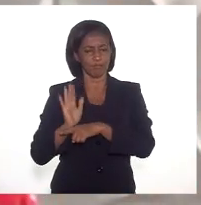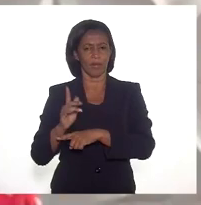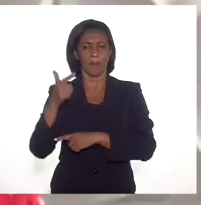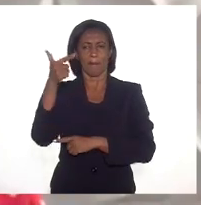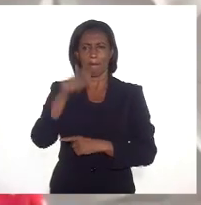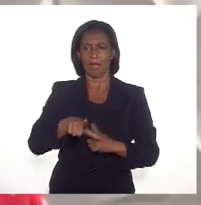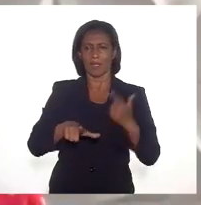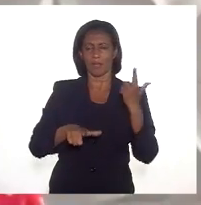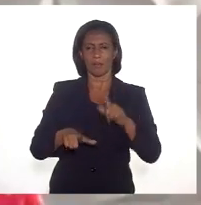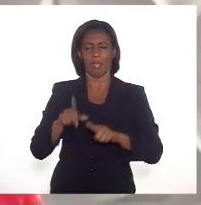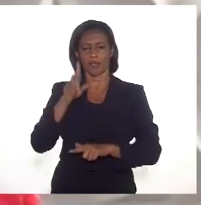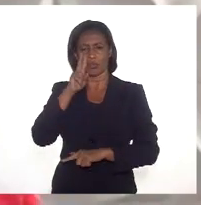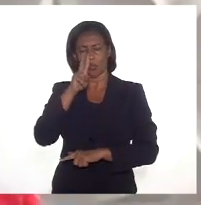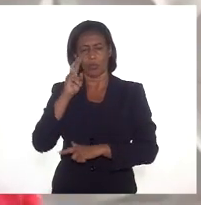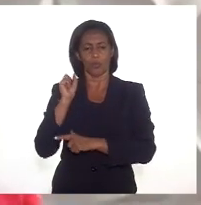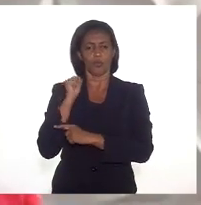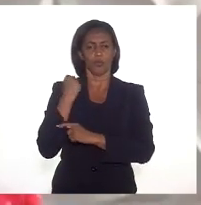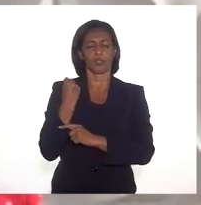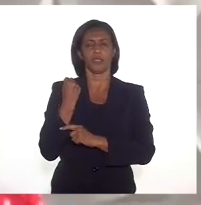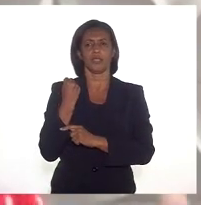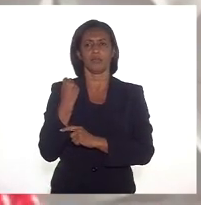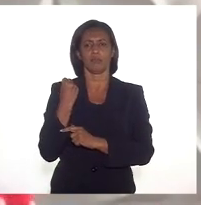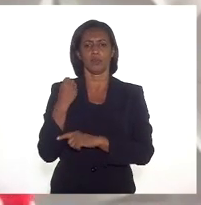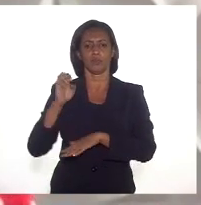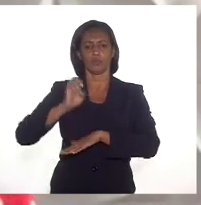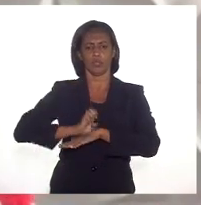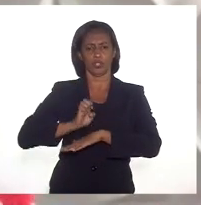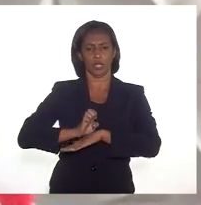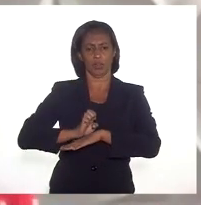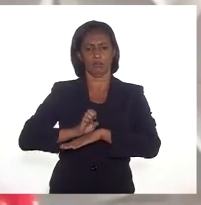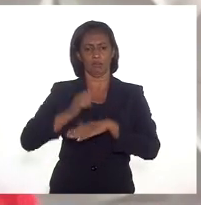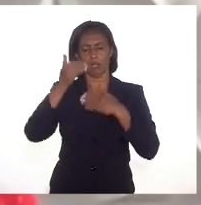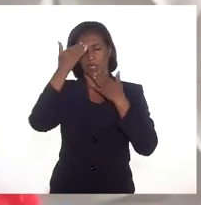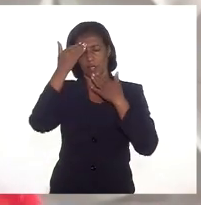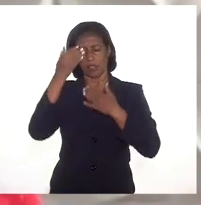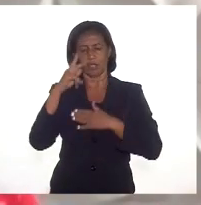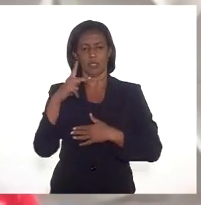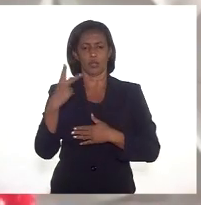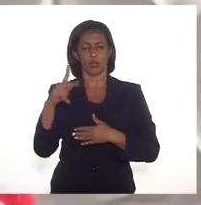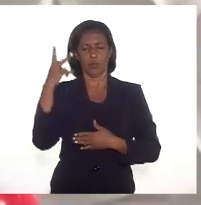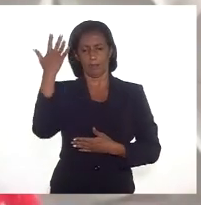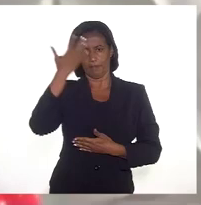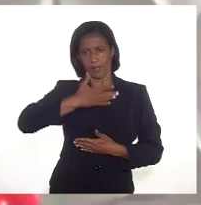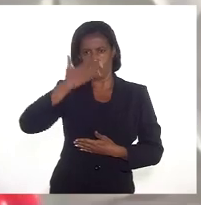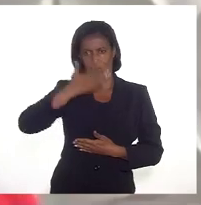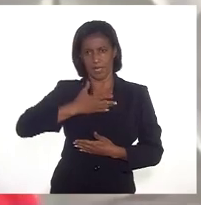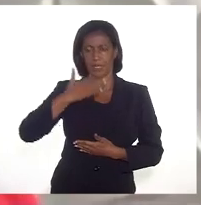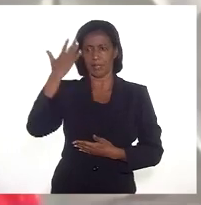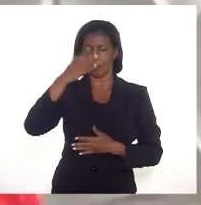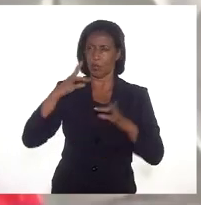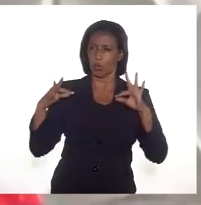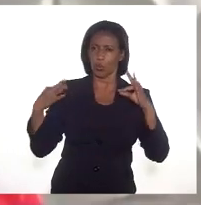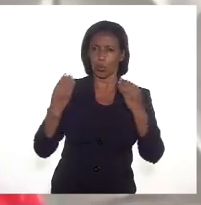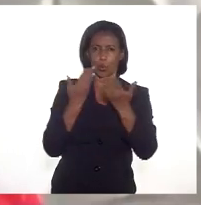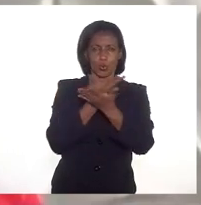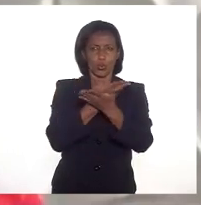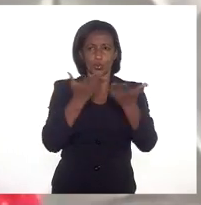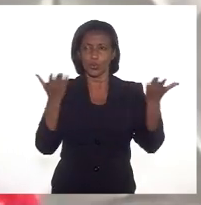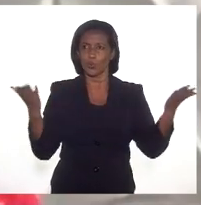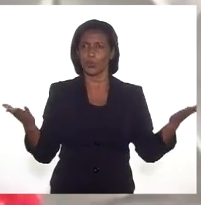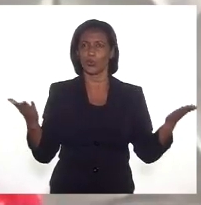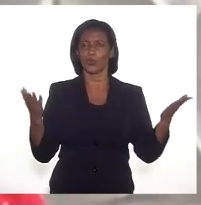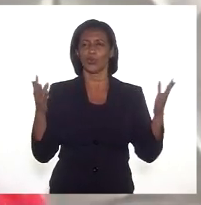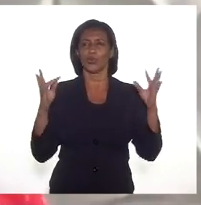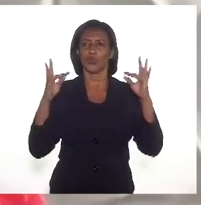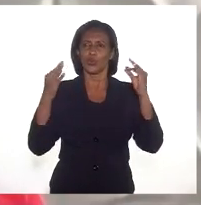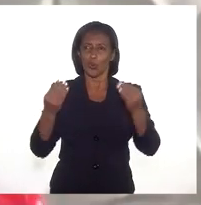para o fortalecimento do nosso Estado. Então, agradecendo a sua presença, agradecendo a presença de todas e todos, todas